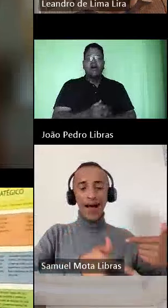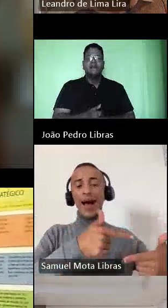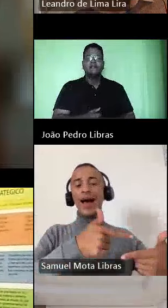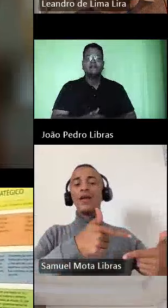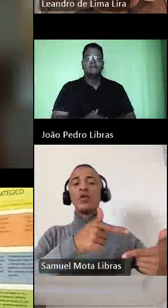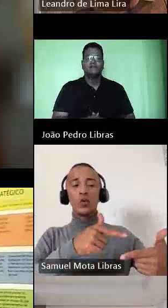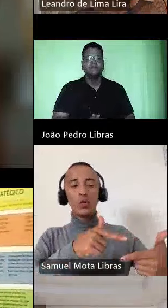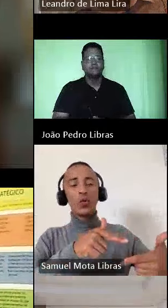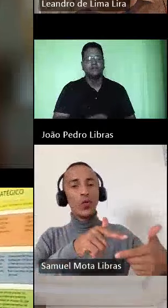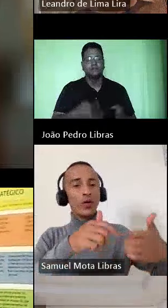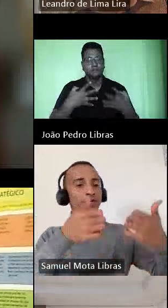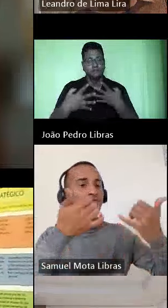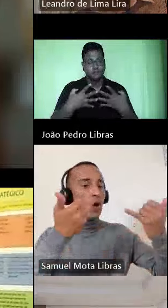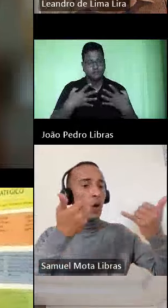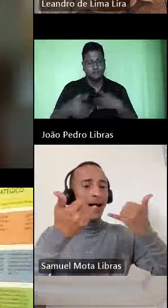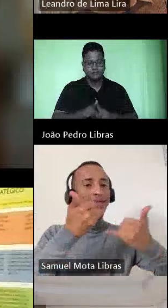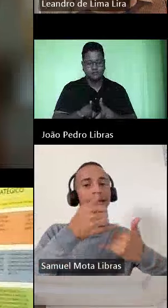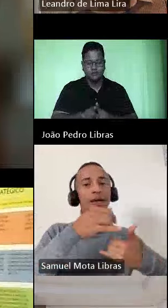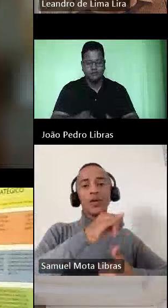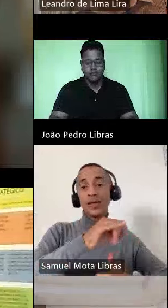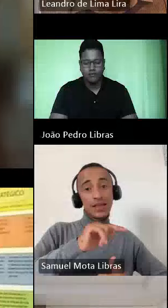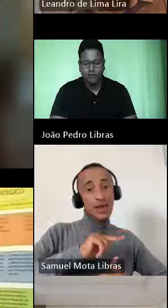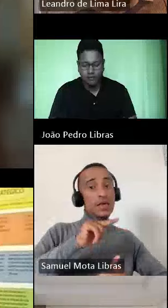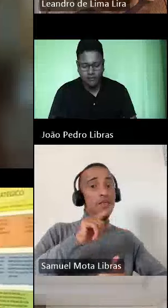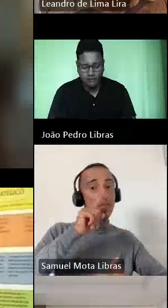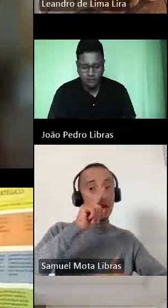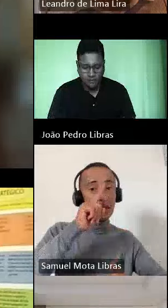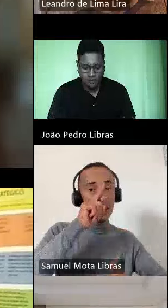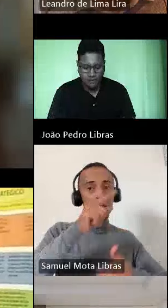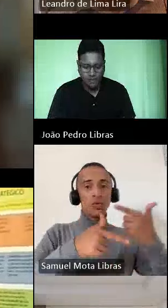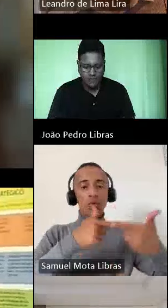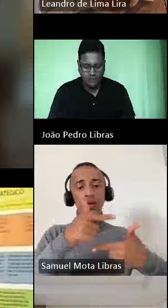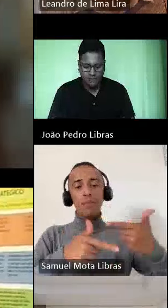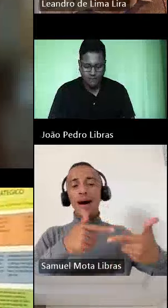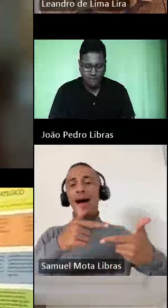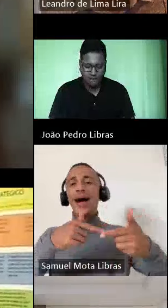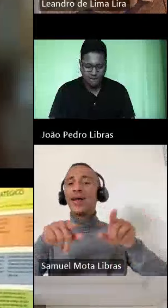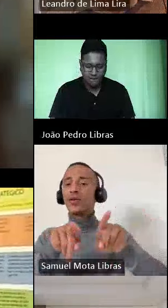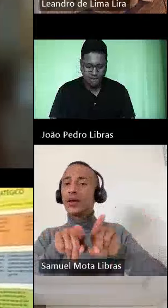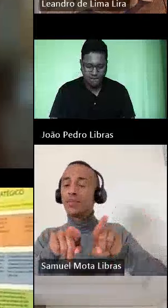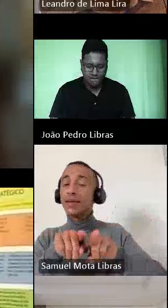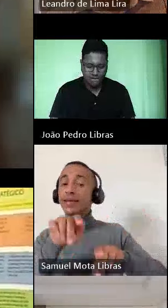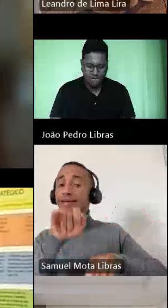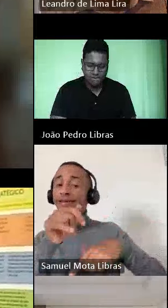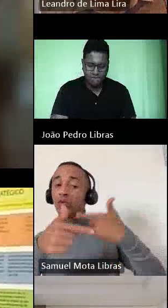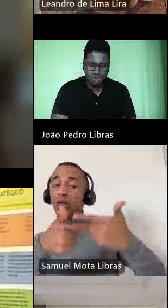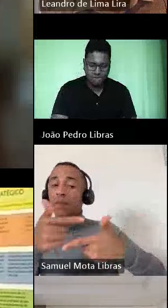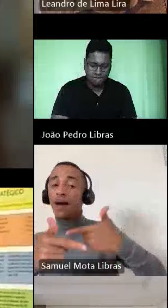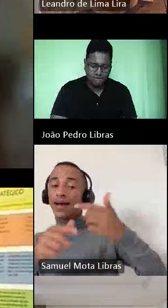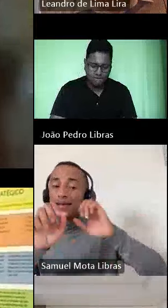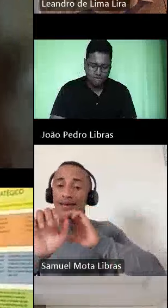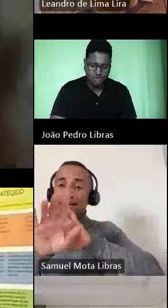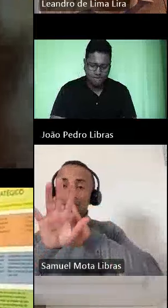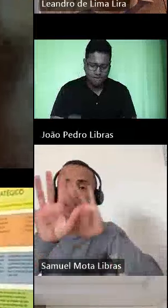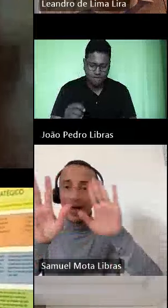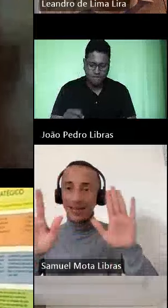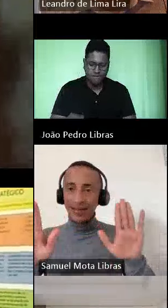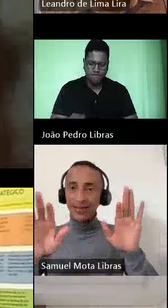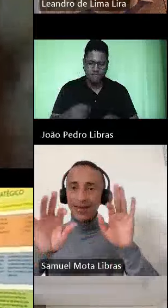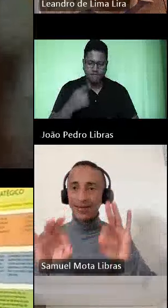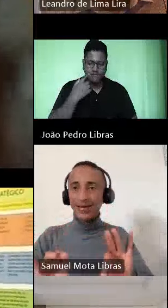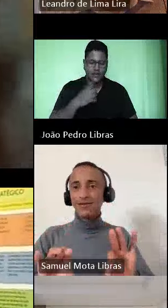eh e tem para minimizar né os impactos aí desses questionamentos Mas é isso eh antes só